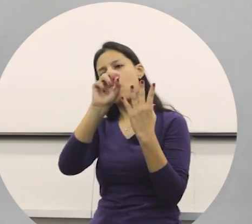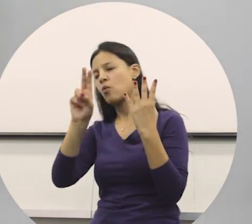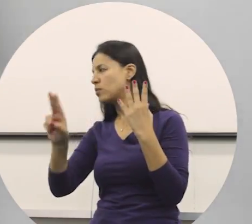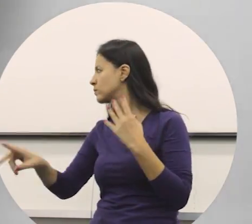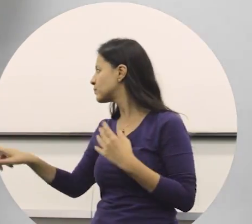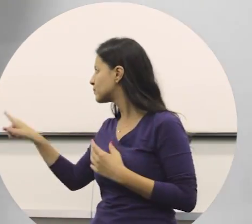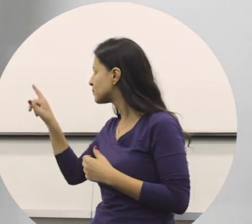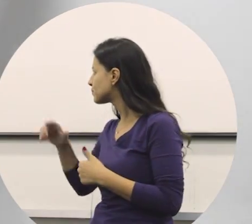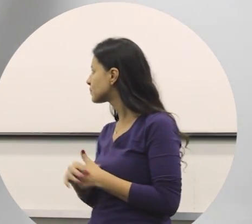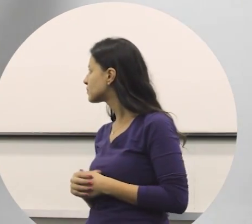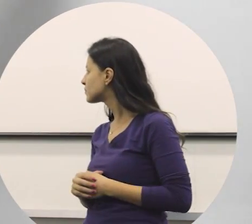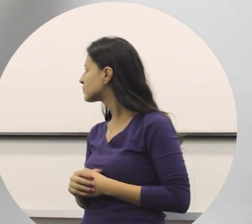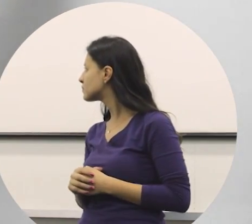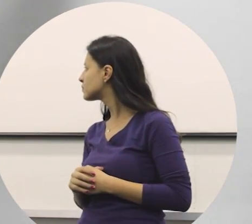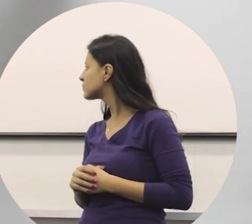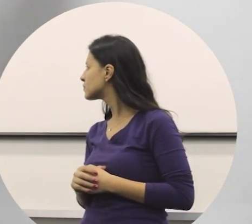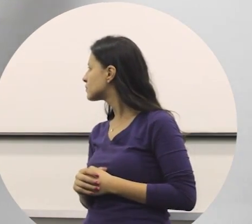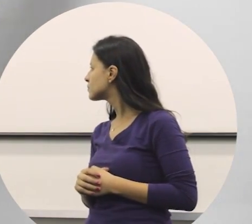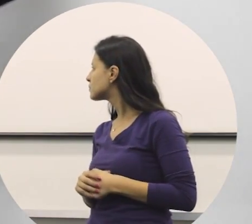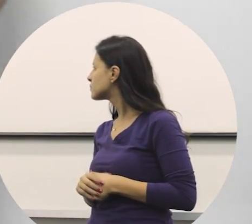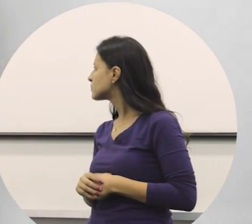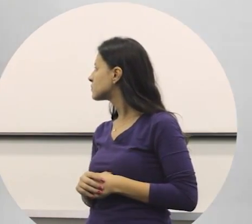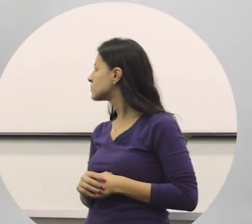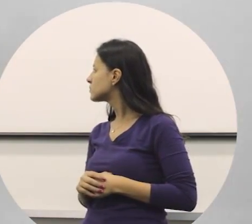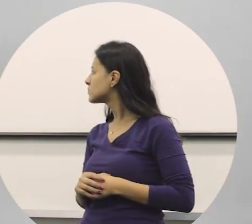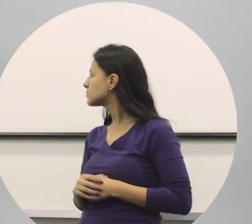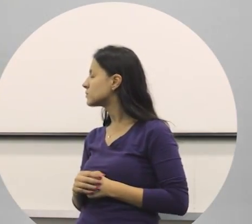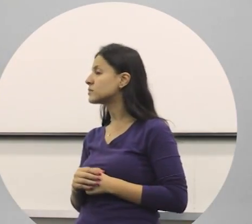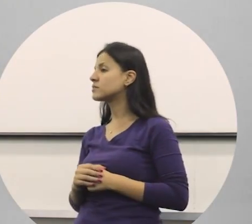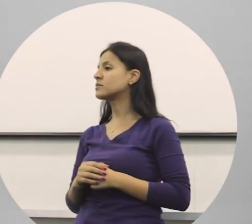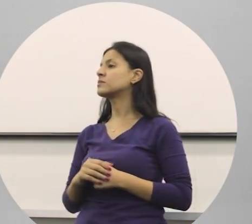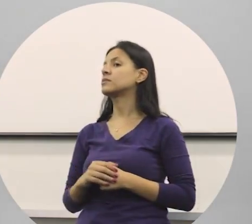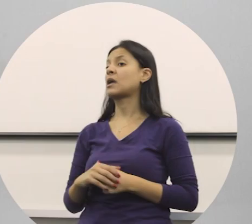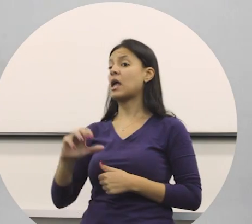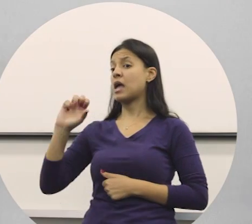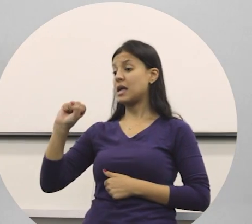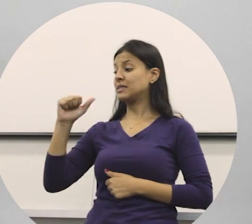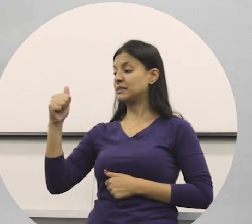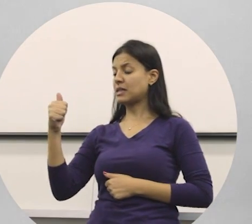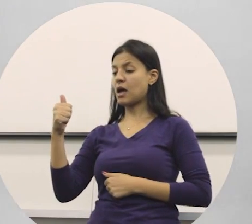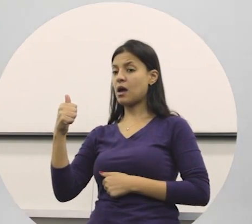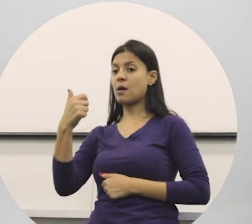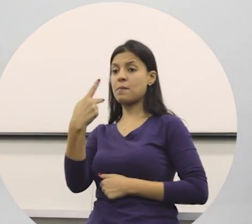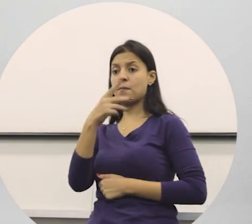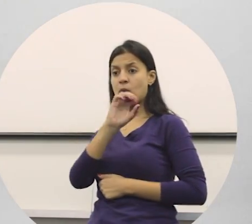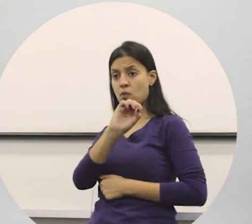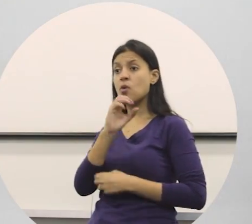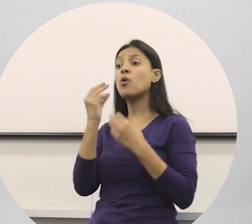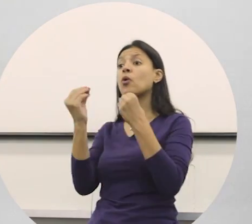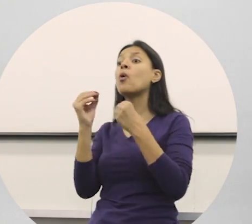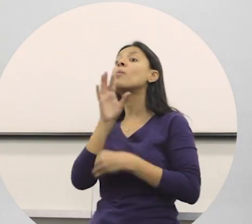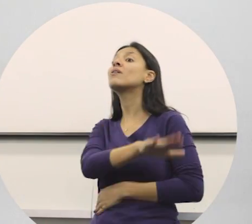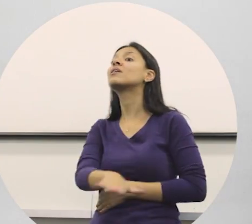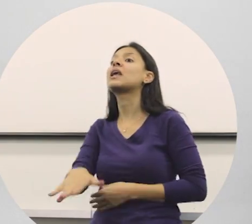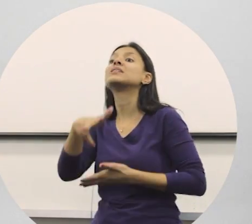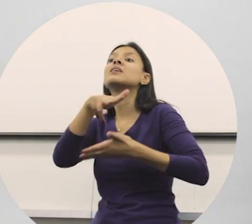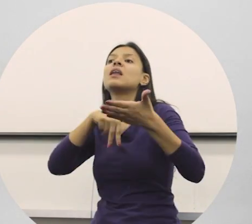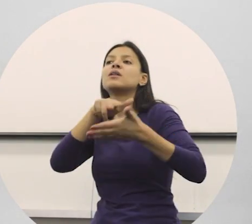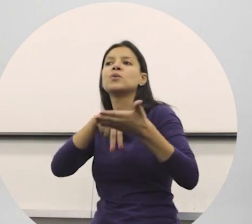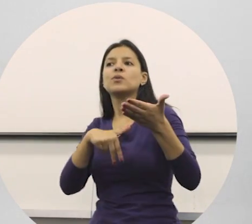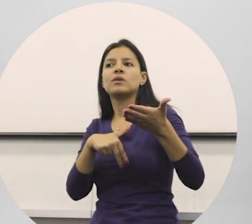Aí aparece assim para ela. Como que é o processo de leitura